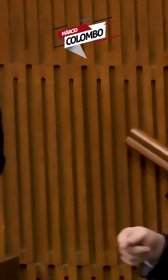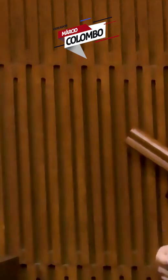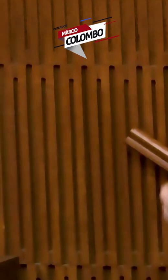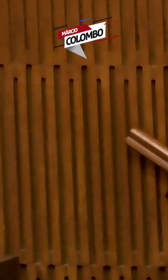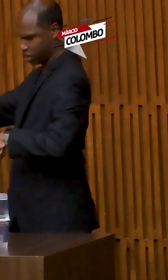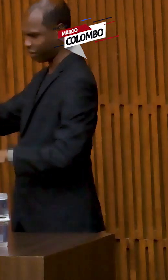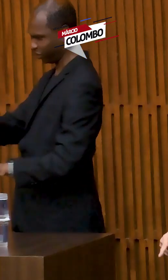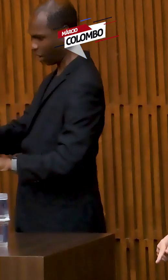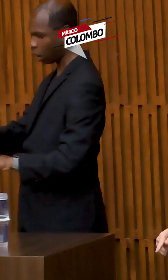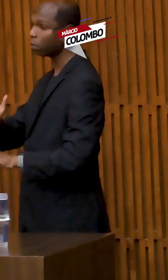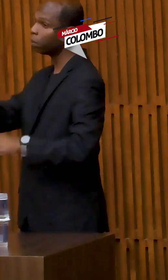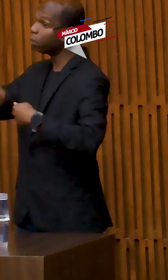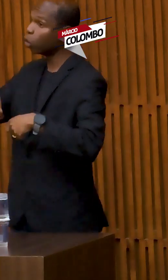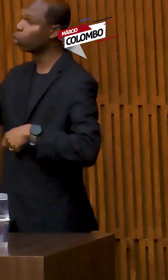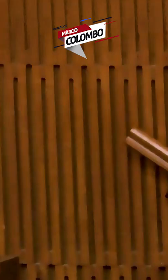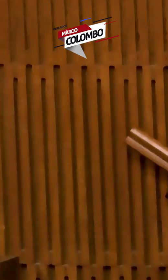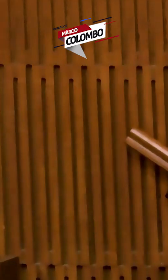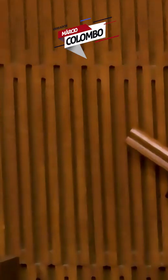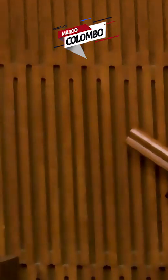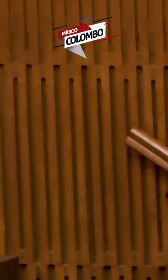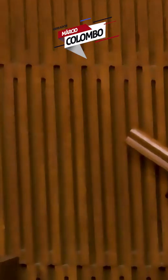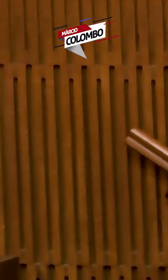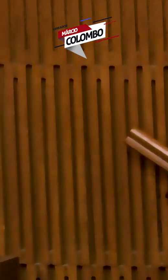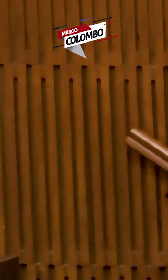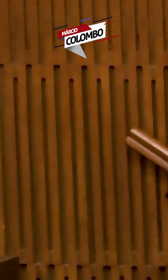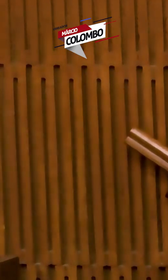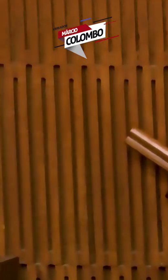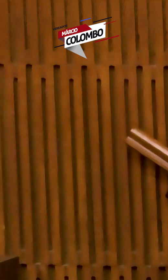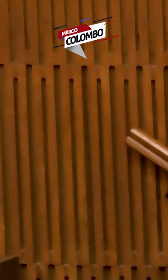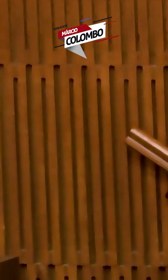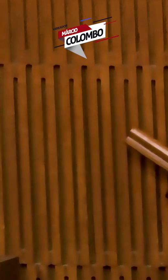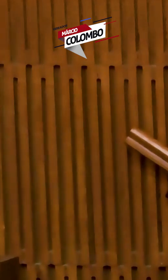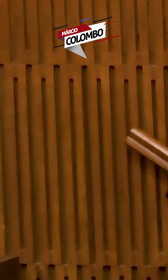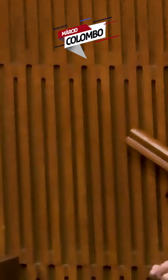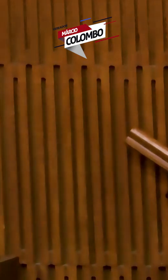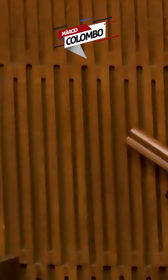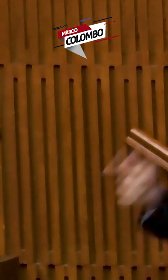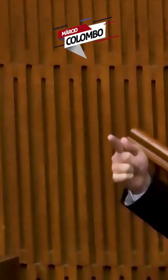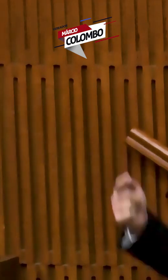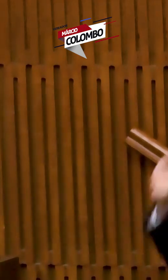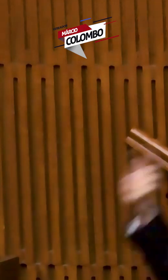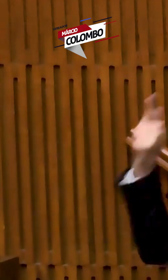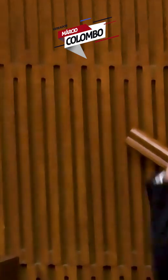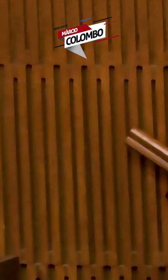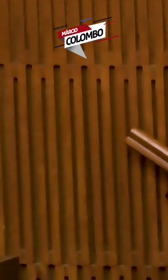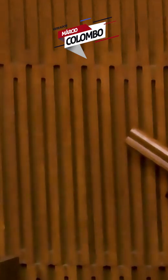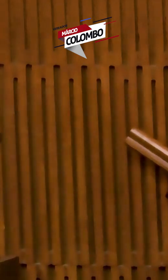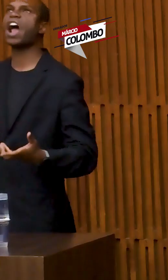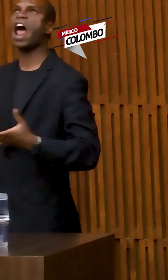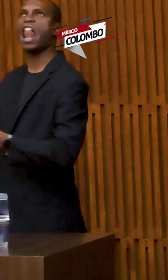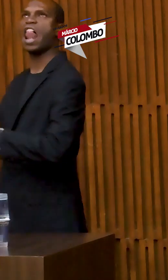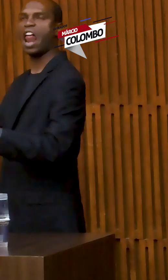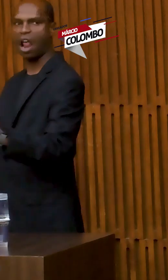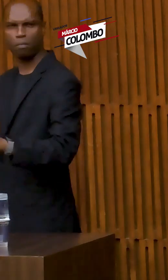verdadeira democracia e a verdadeira liberdade. Vim aqui falar que tem o monopólio da liberdade quando apoia ditaduras sangrentas pelo